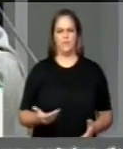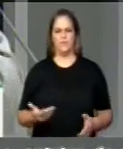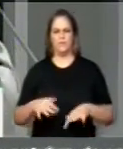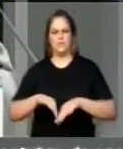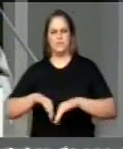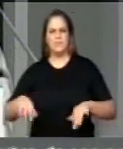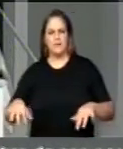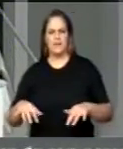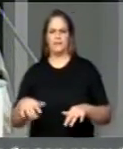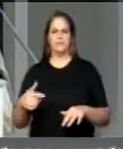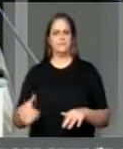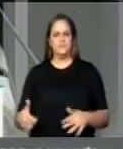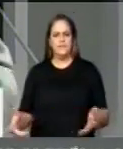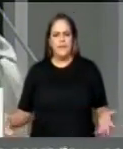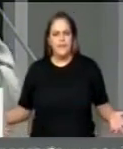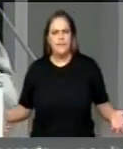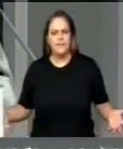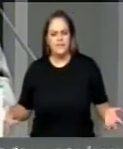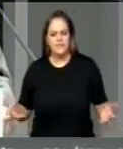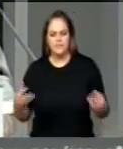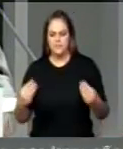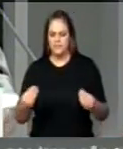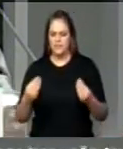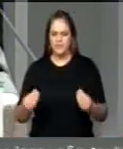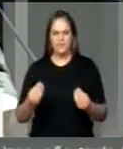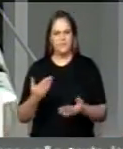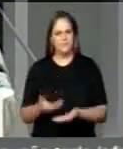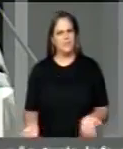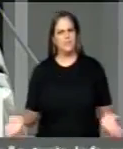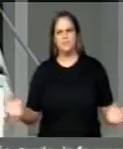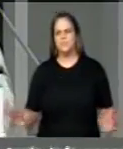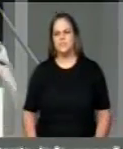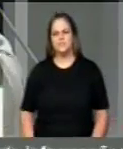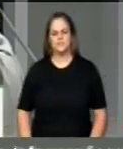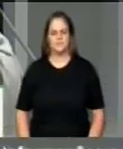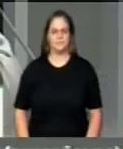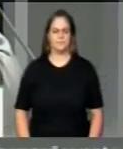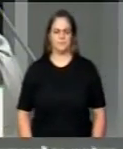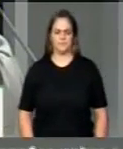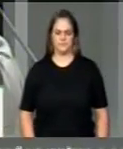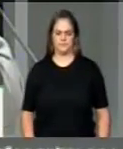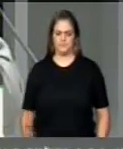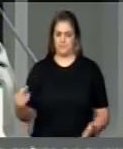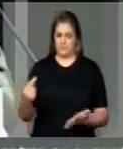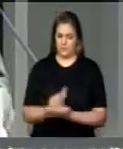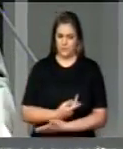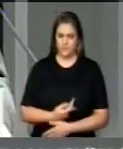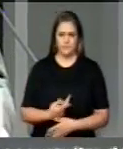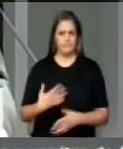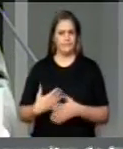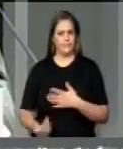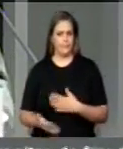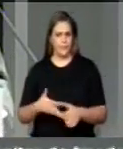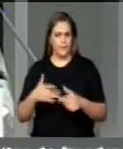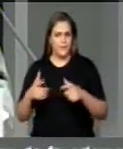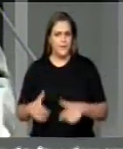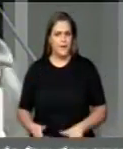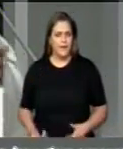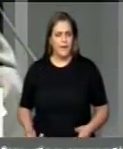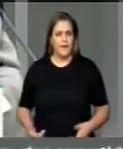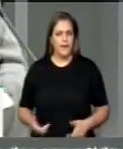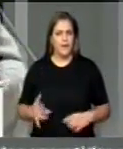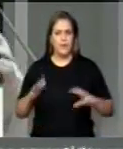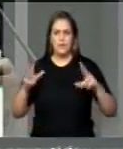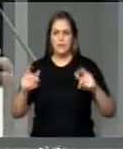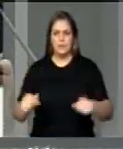está derrubada, está completamente perdida. E isso acontece com as melhores famílias políticas, infelizmente,